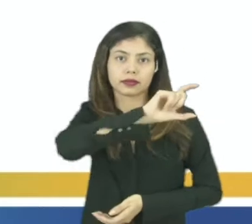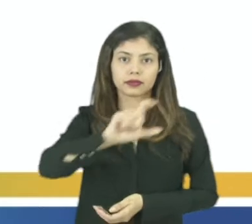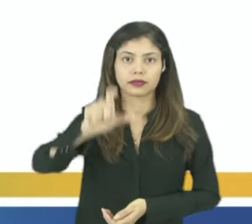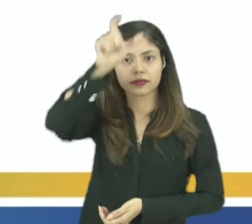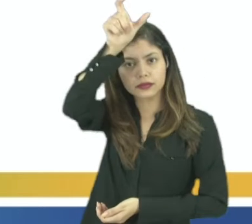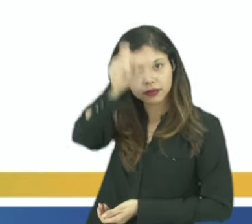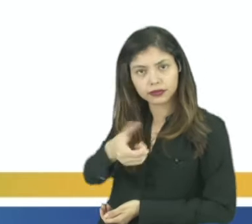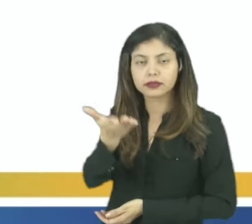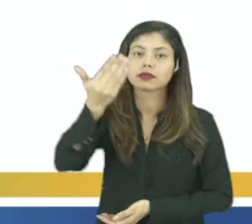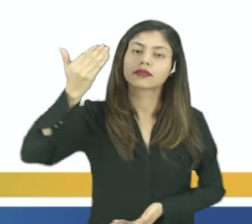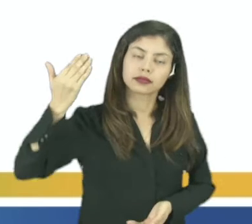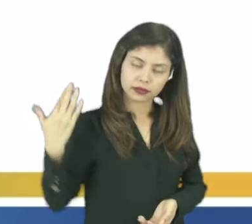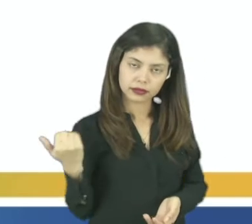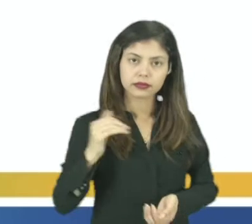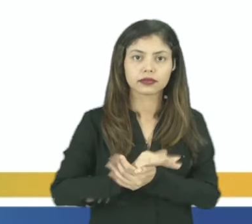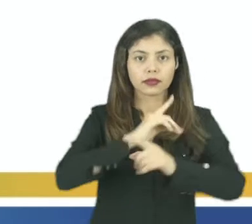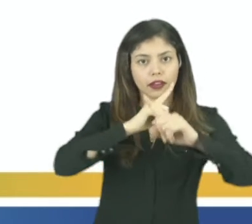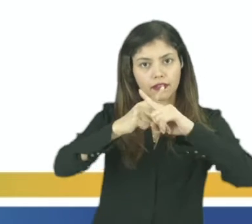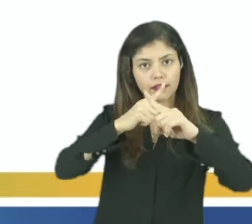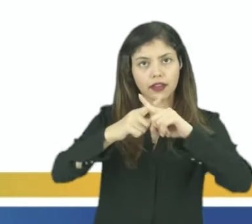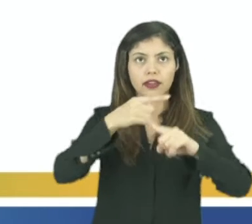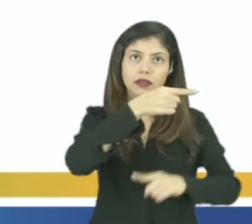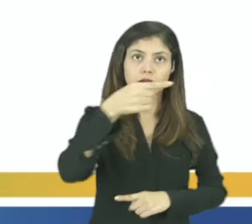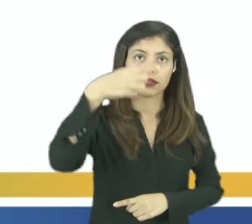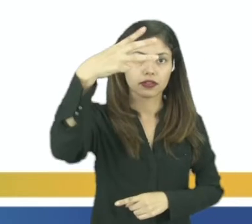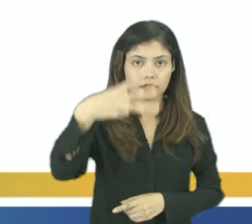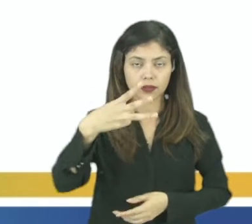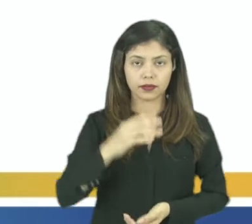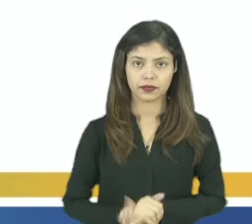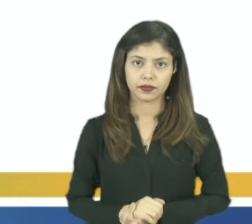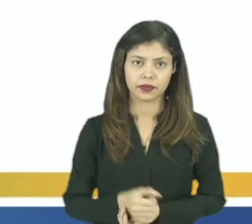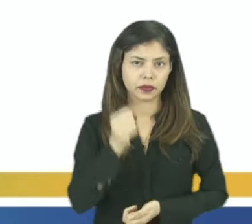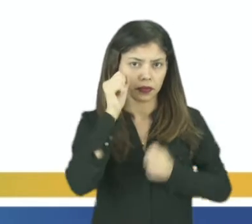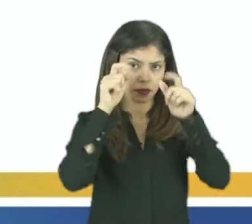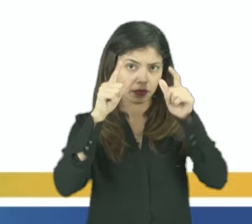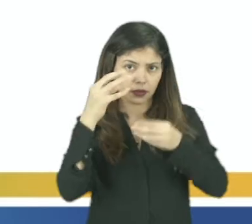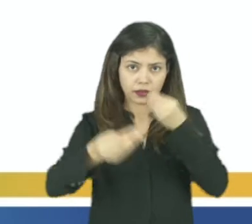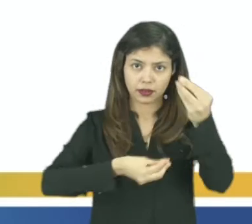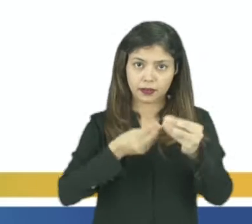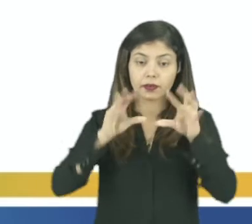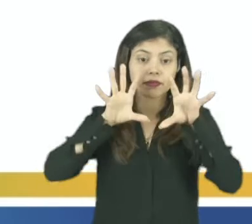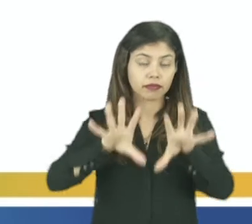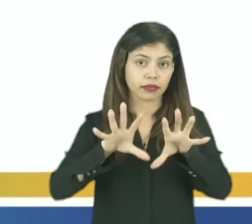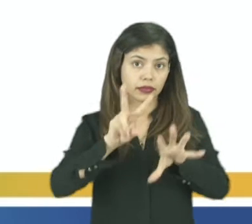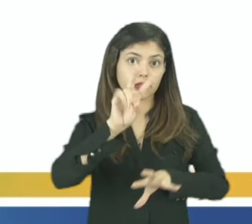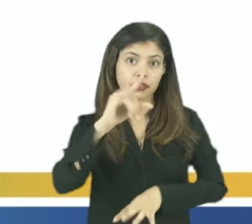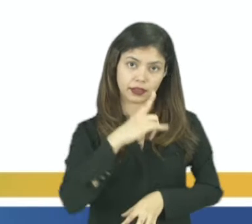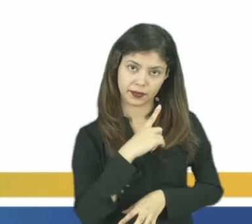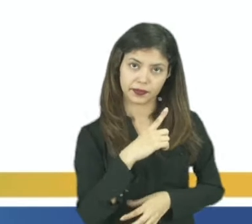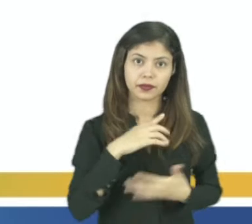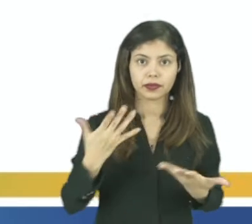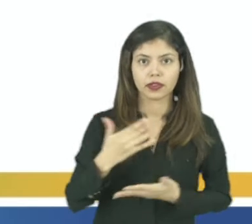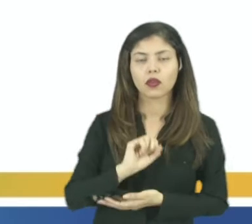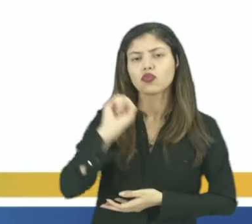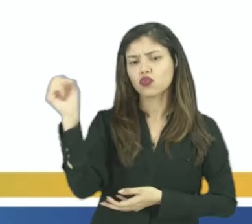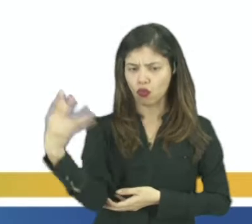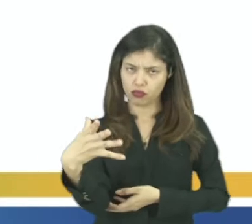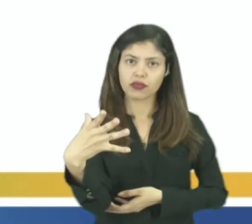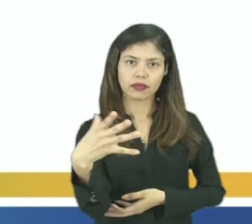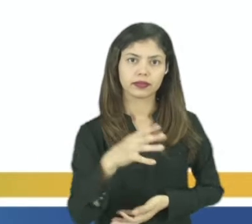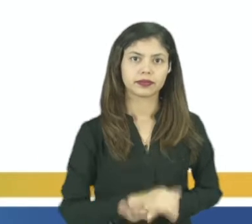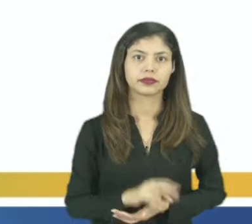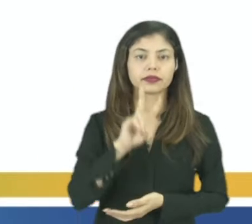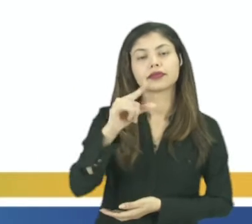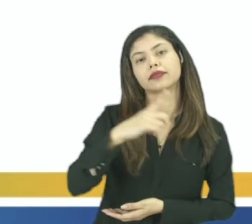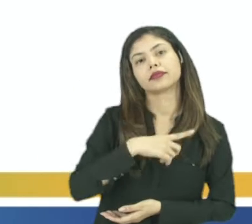anterior, vezes a constante menos 3. Então, observe como ficará esse novo determinante.